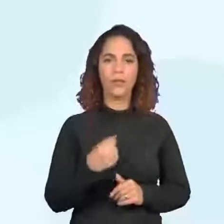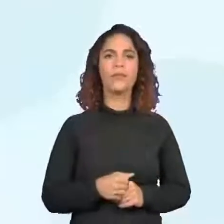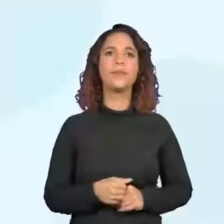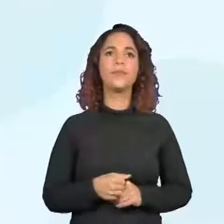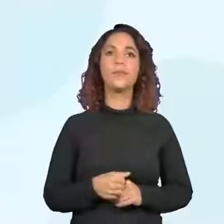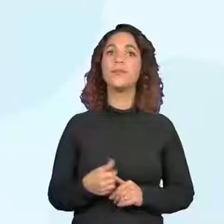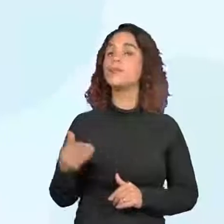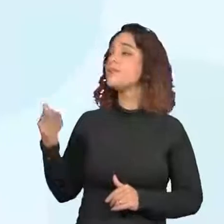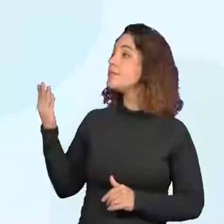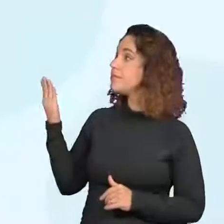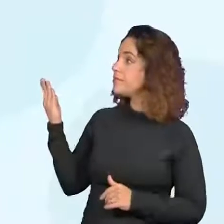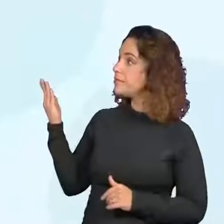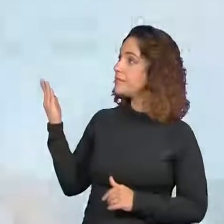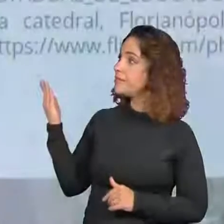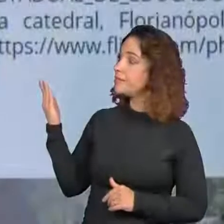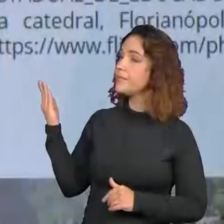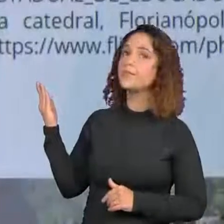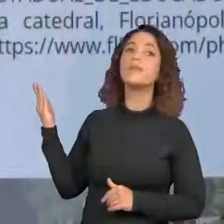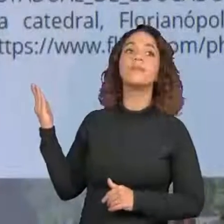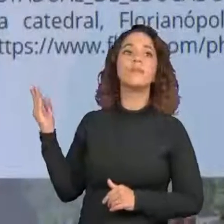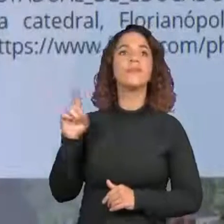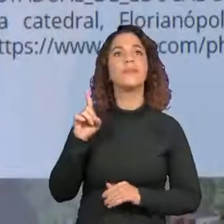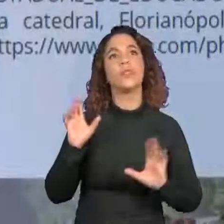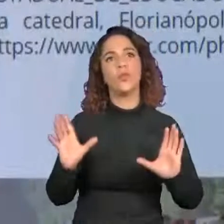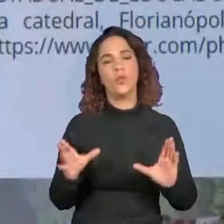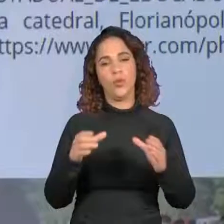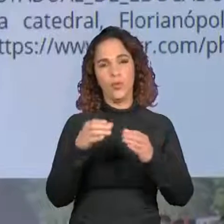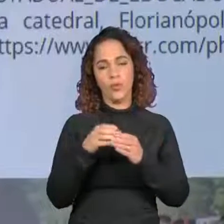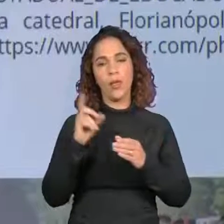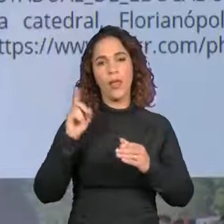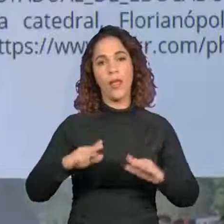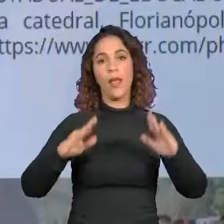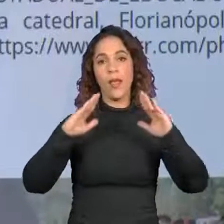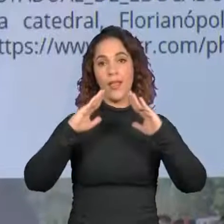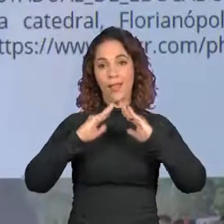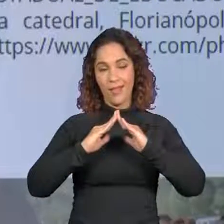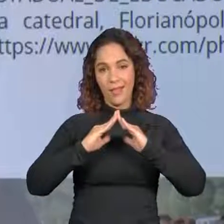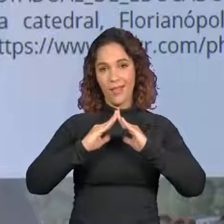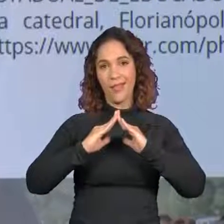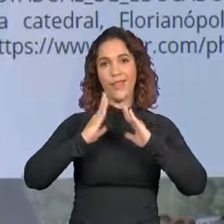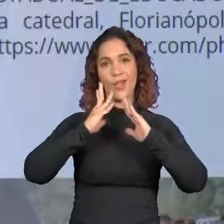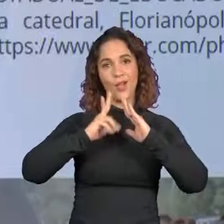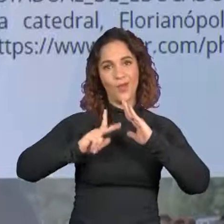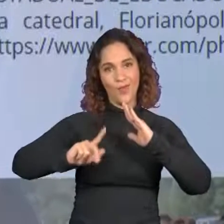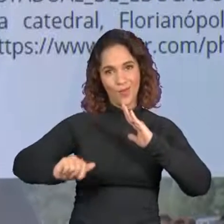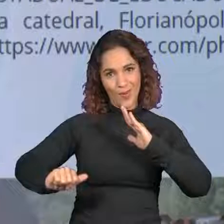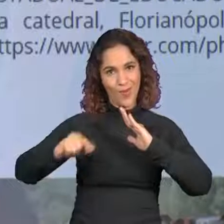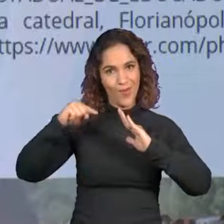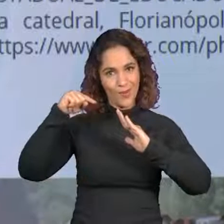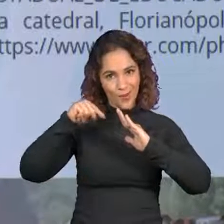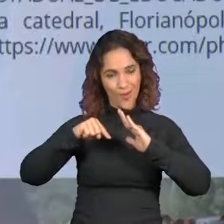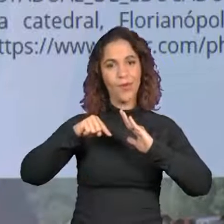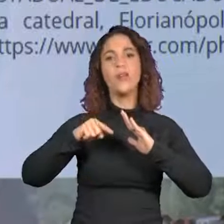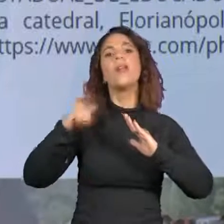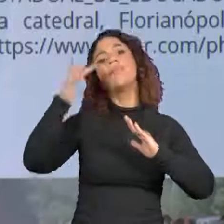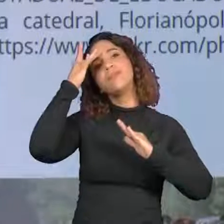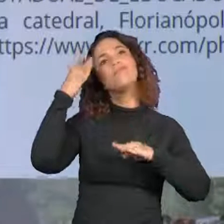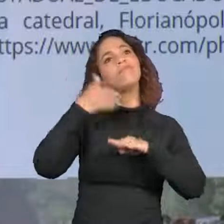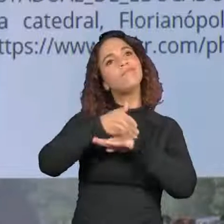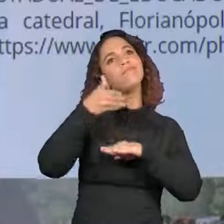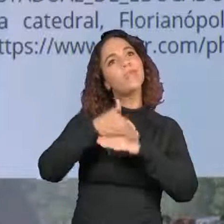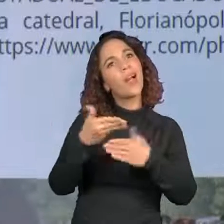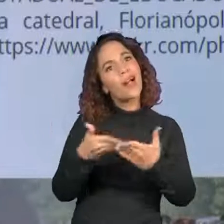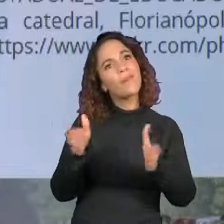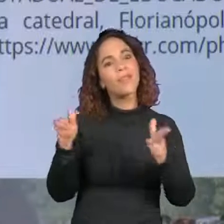tenho pessoas aqui, é uma comunidade quilombola, sendo aberta à visitação, e nós temos aqui